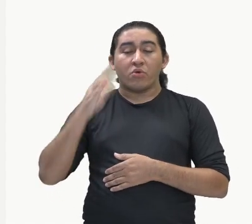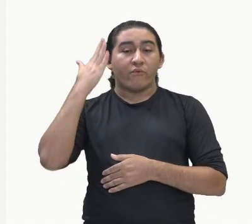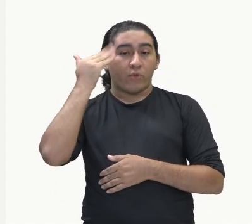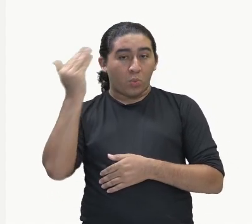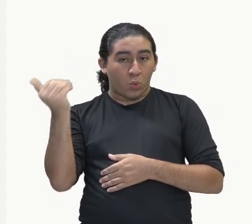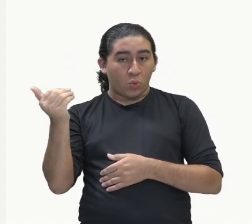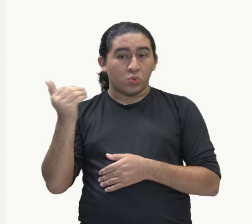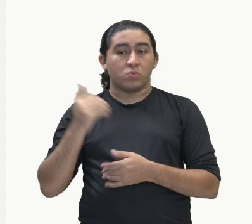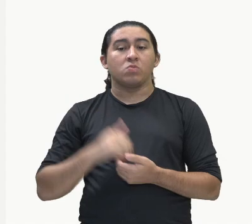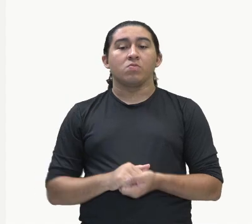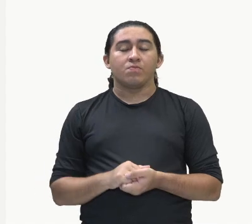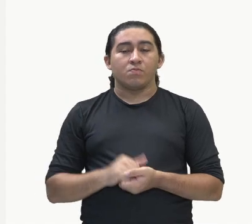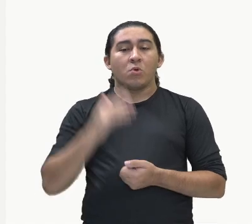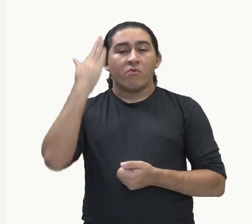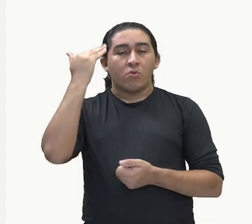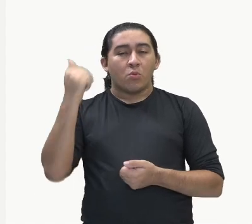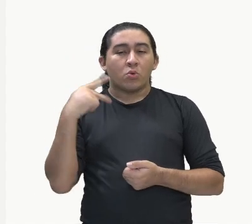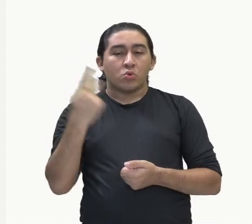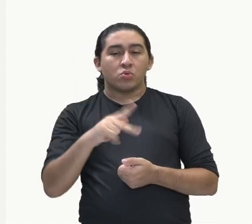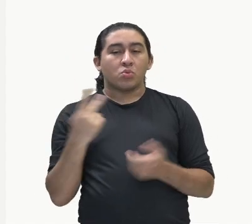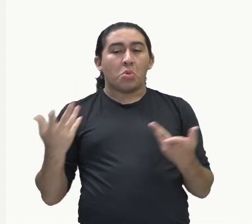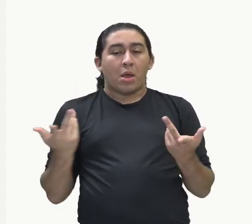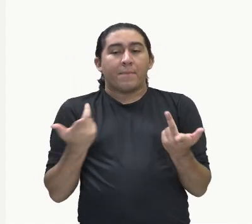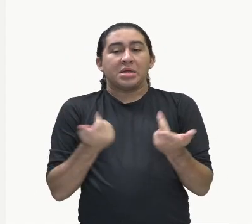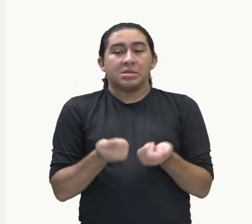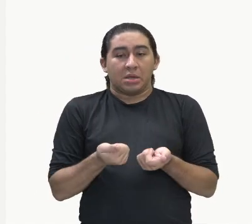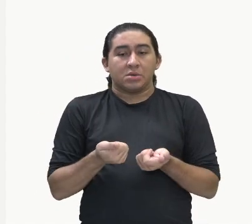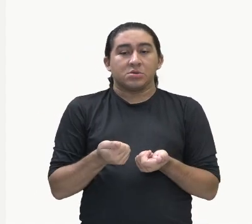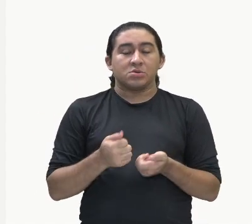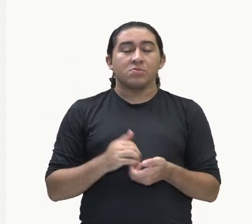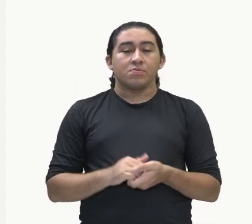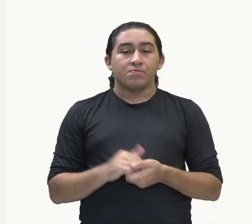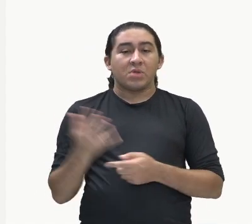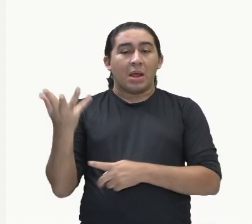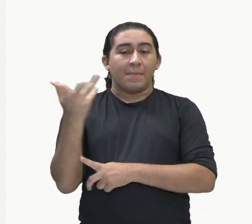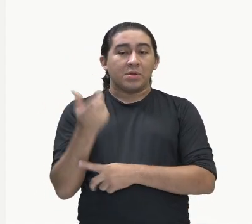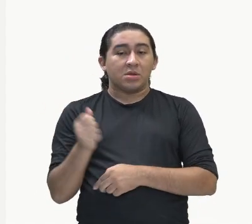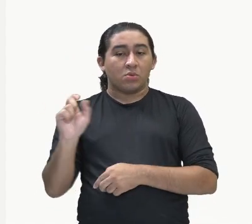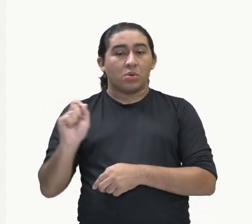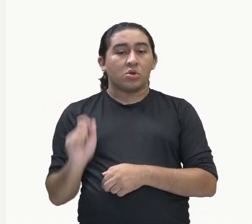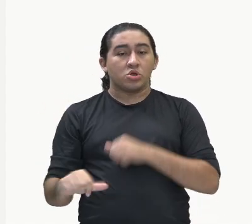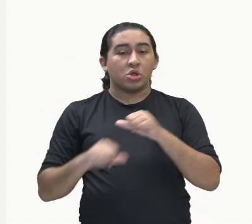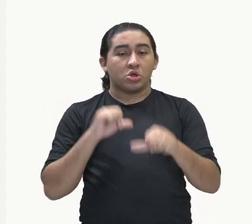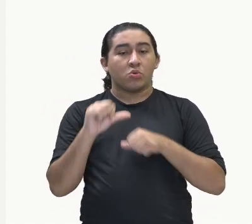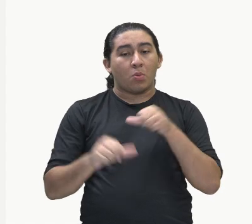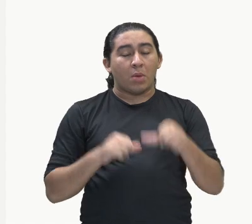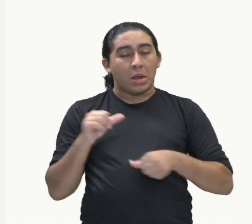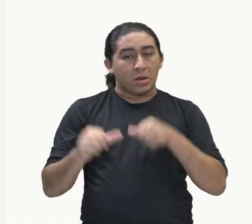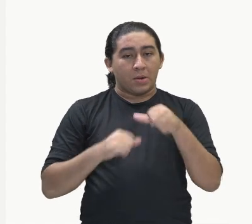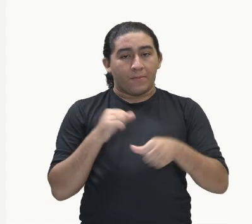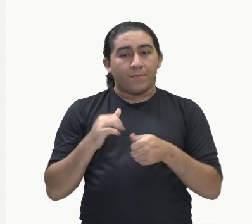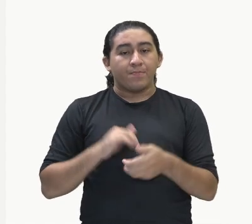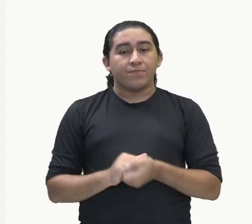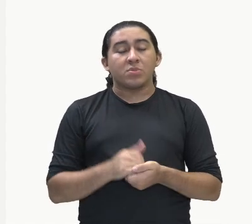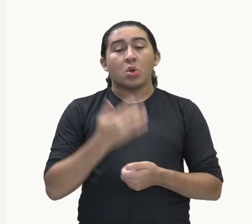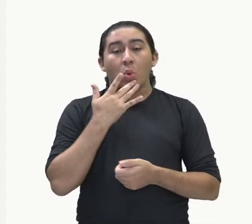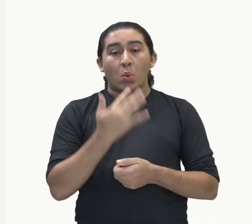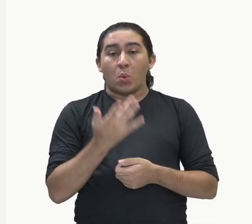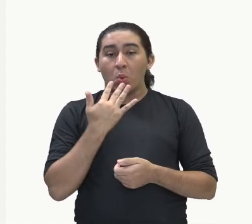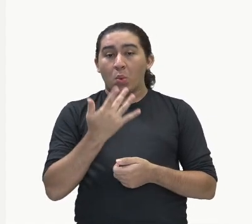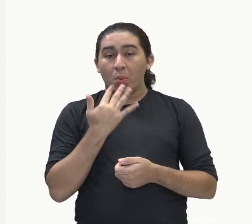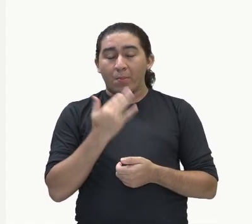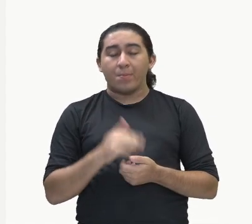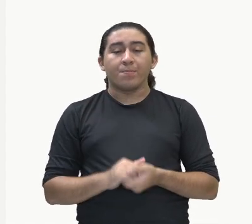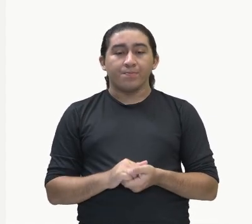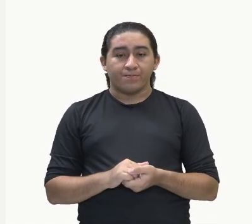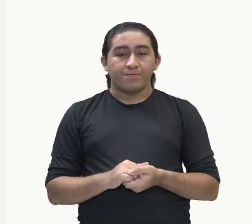Famoso por sua habilidade de mudar, to change, mudar de cores,